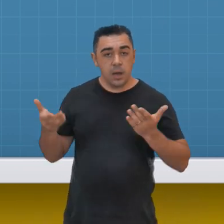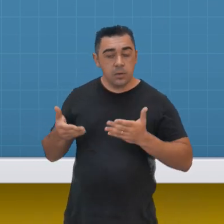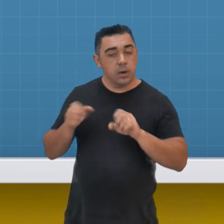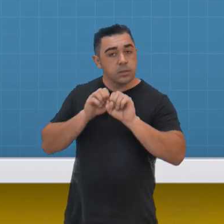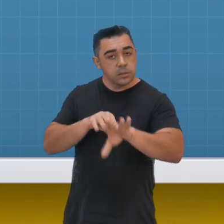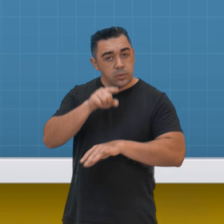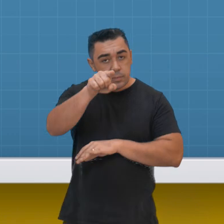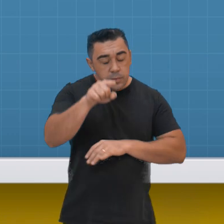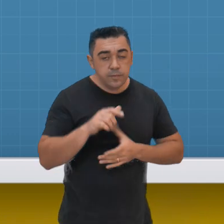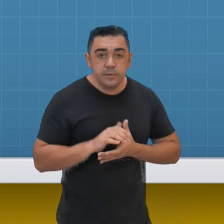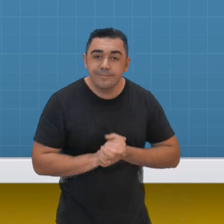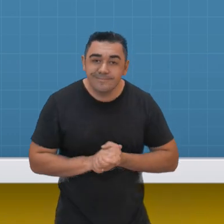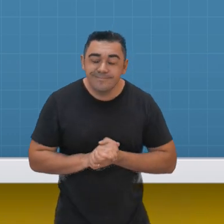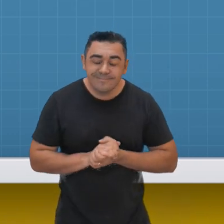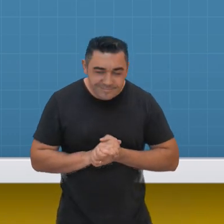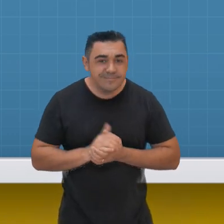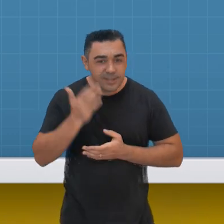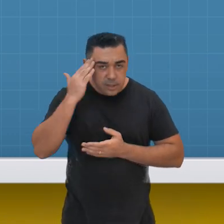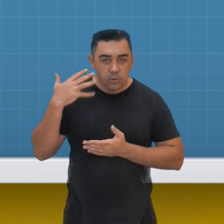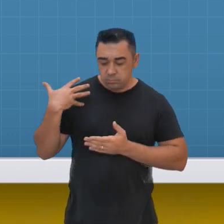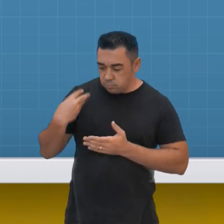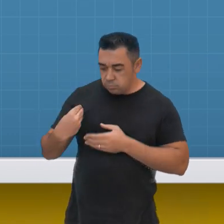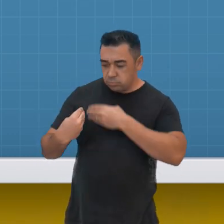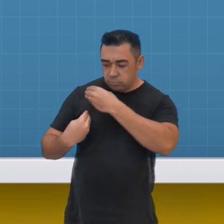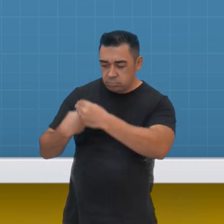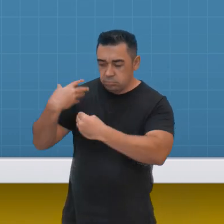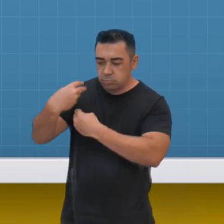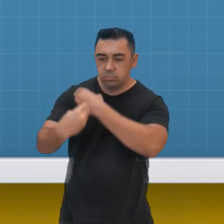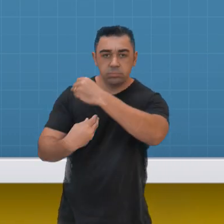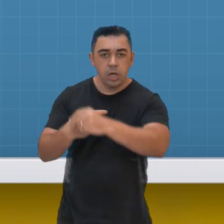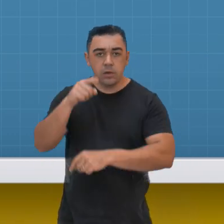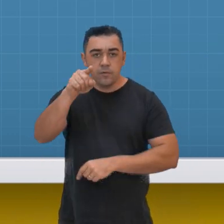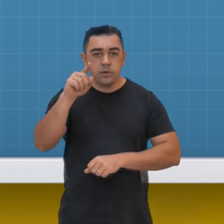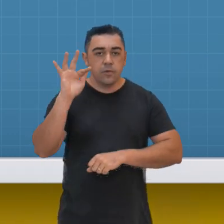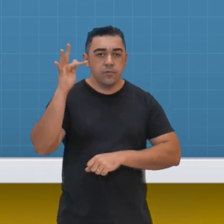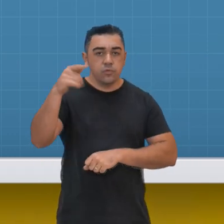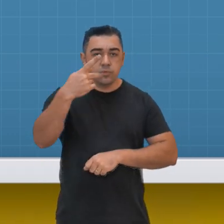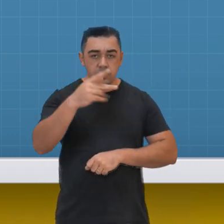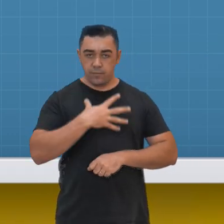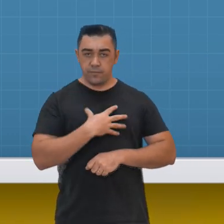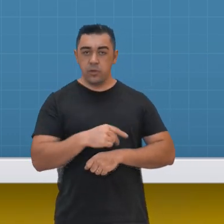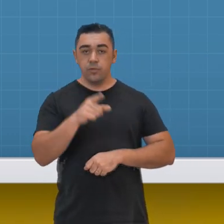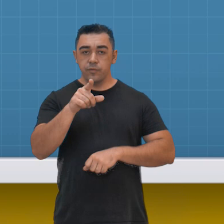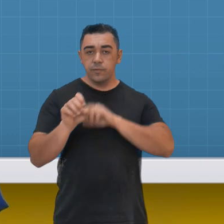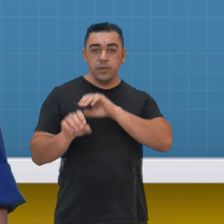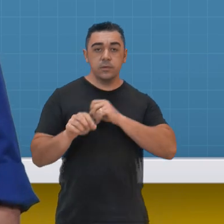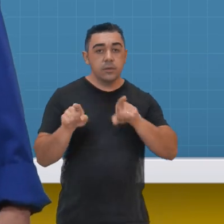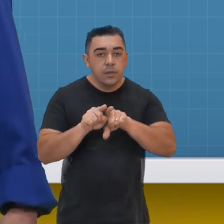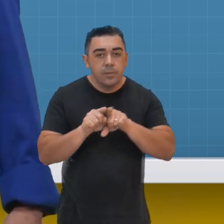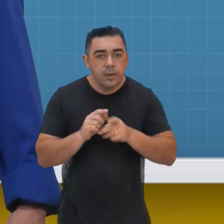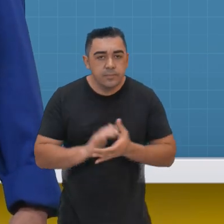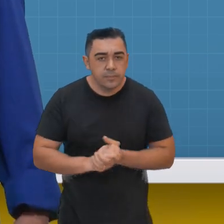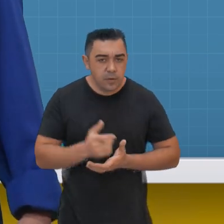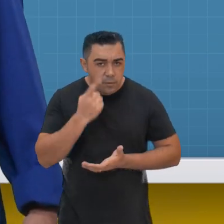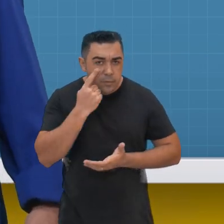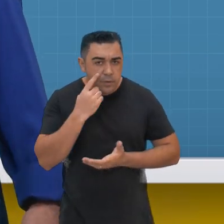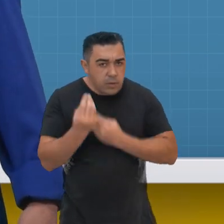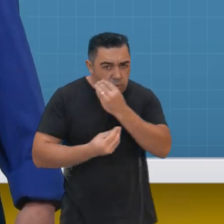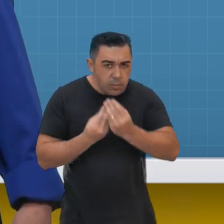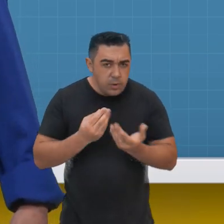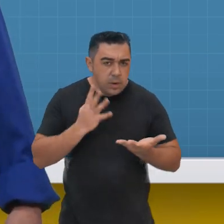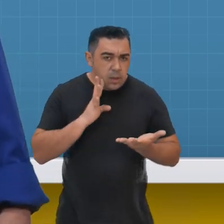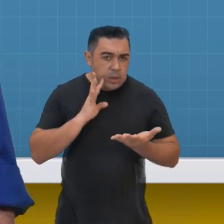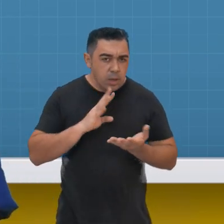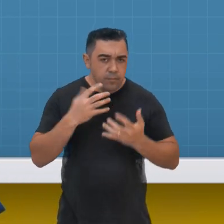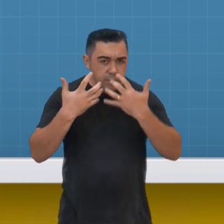está passando para você. E você vai passar para as gerações futuras. Olha que legal. Bom, vamos lá então? Vamos ver